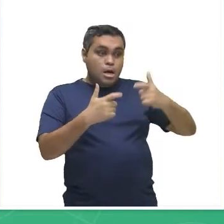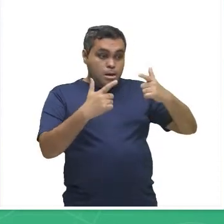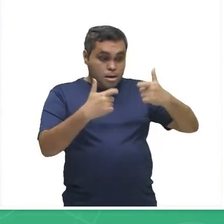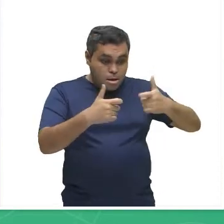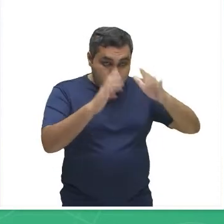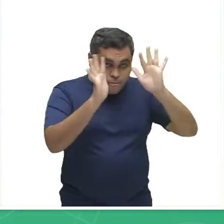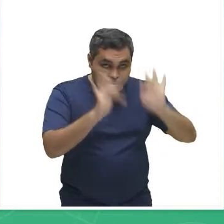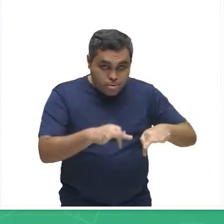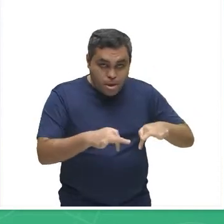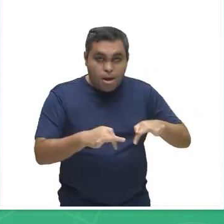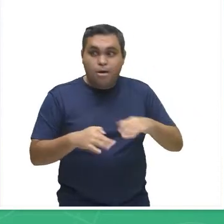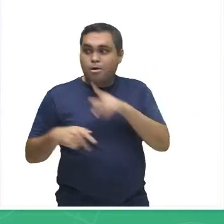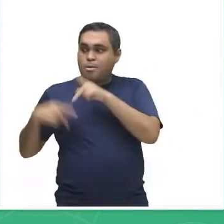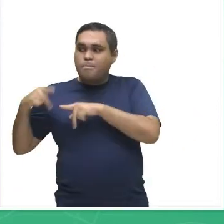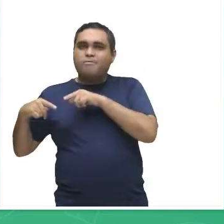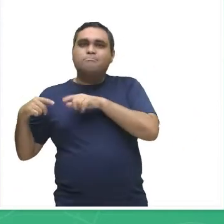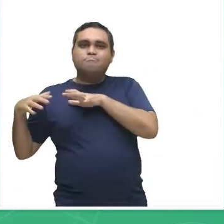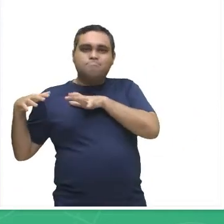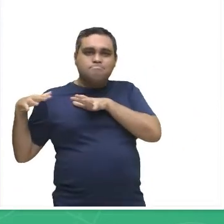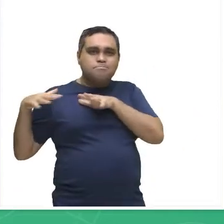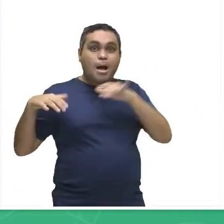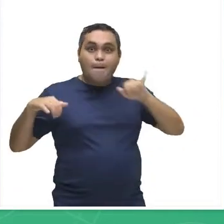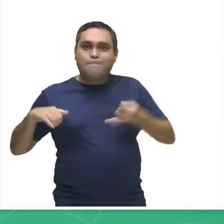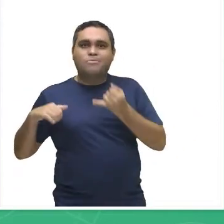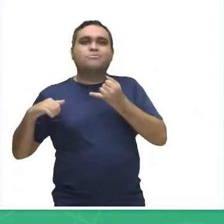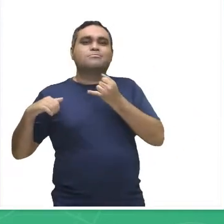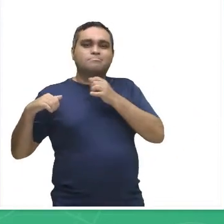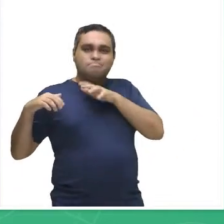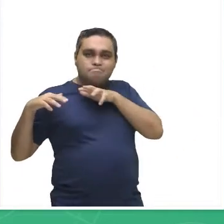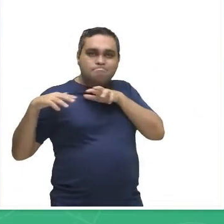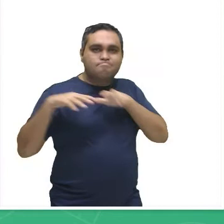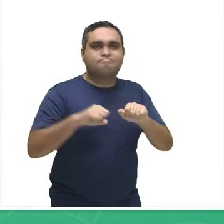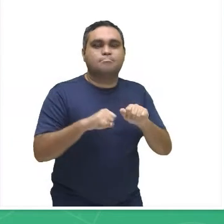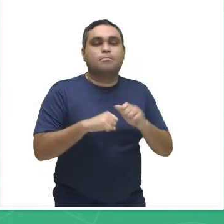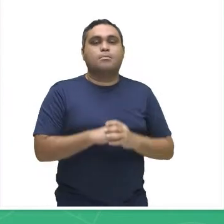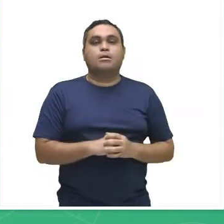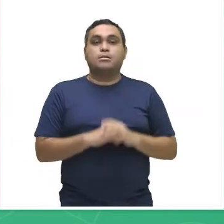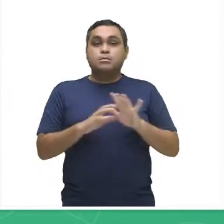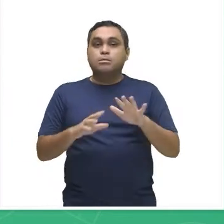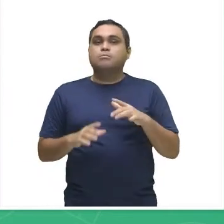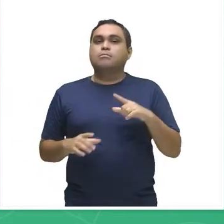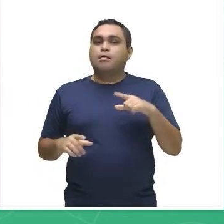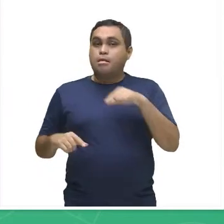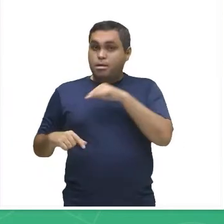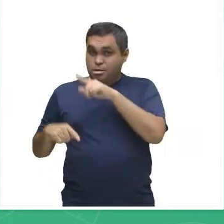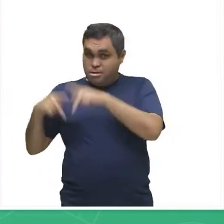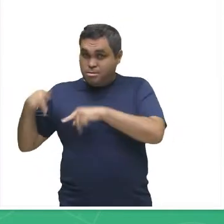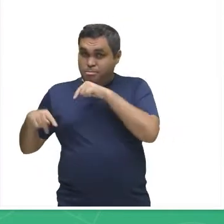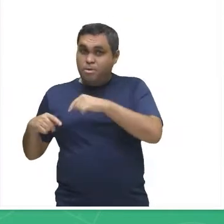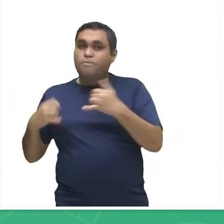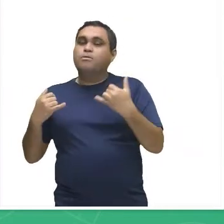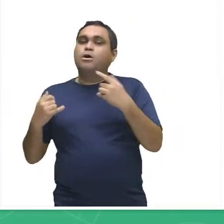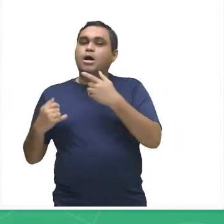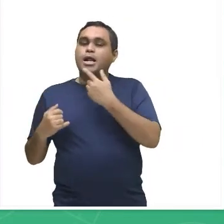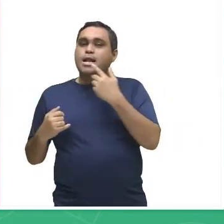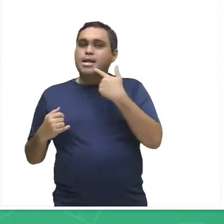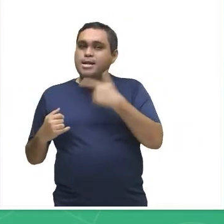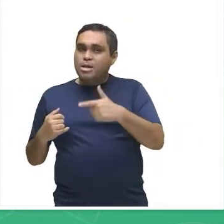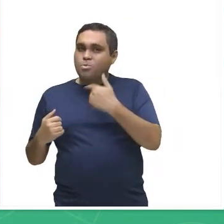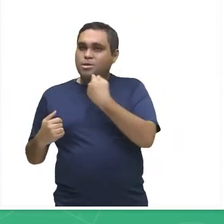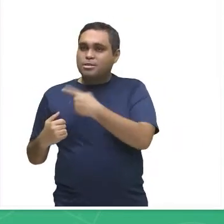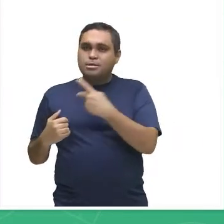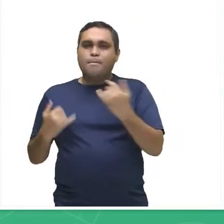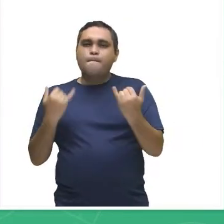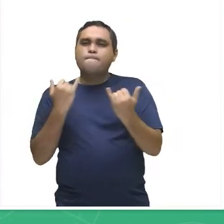uma influência cultural muito grande do mundo grego. A língua é semelhante, né? Eles vivem ali ao norte da Grécia, falam uma